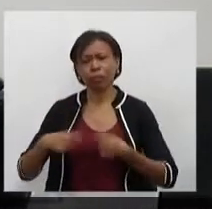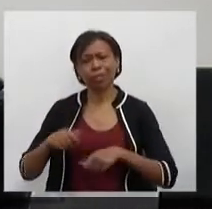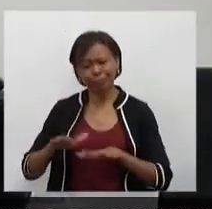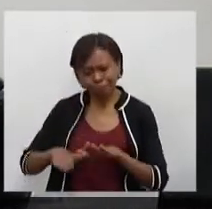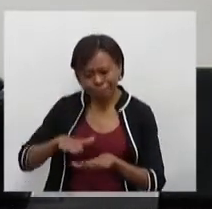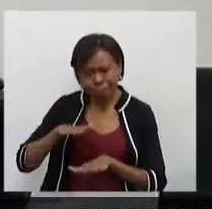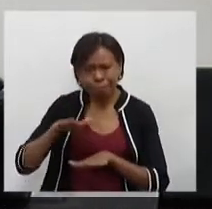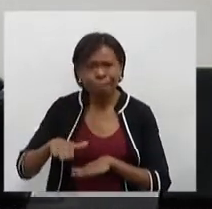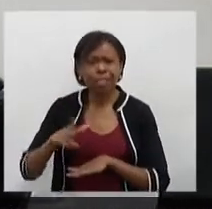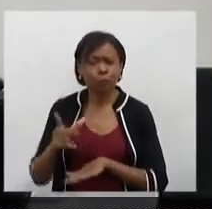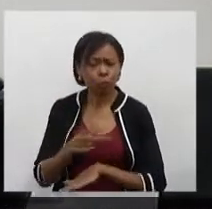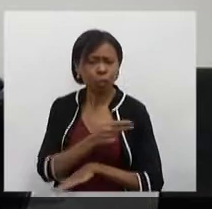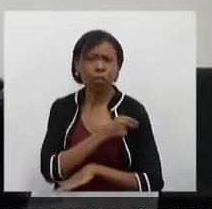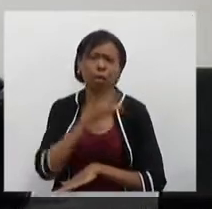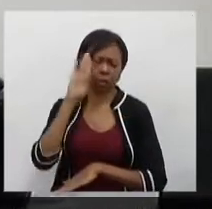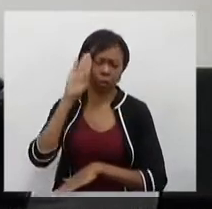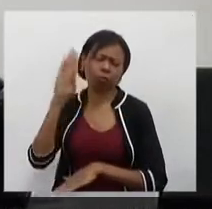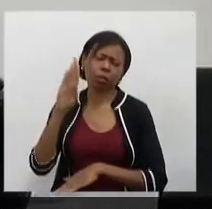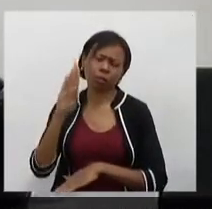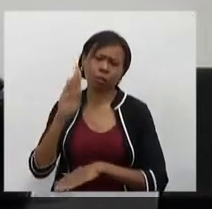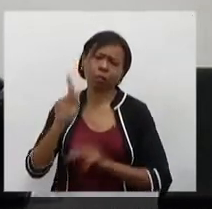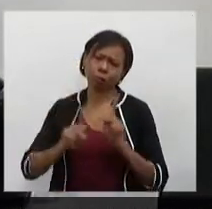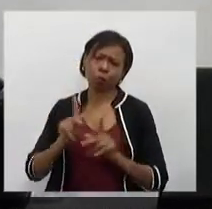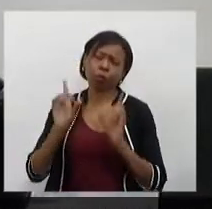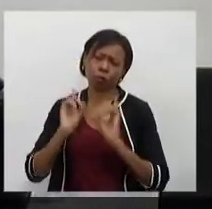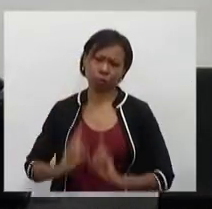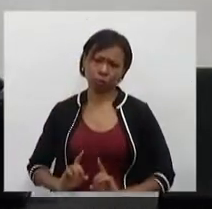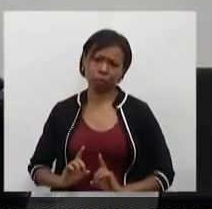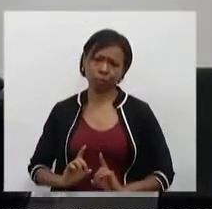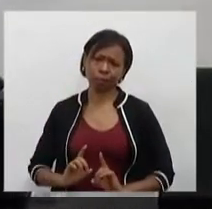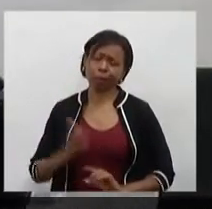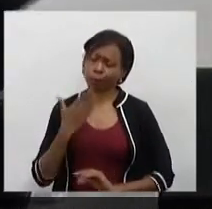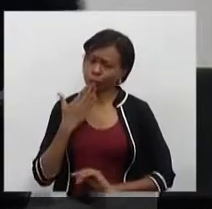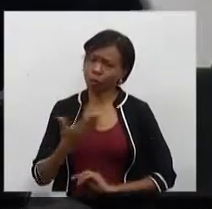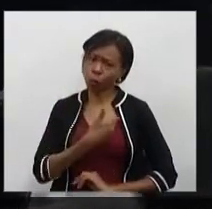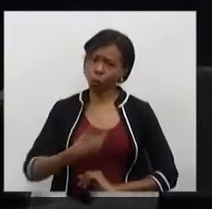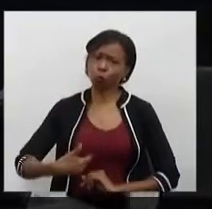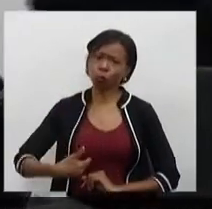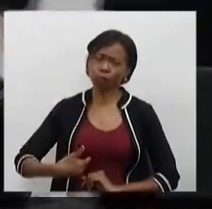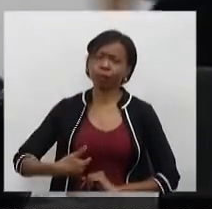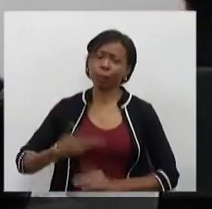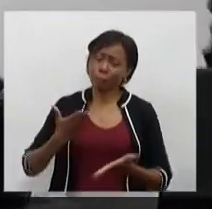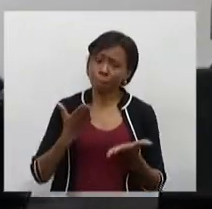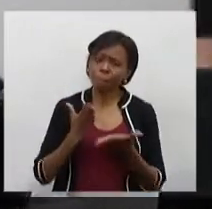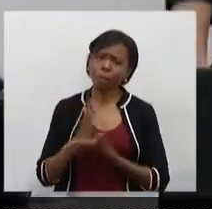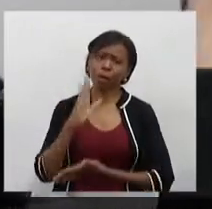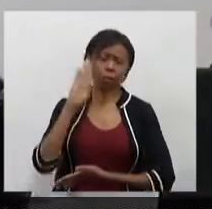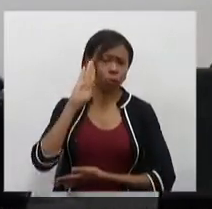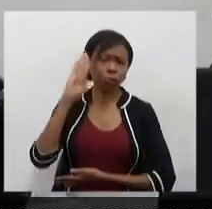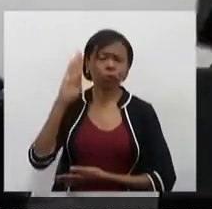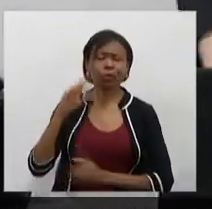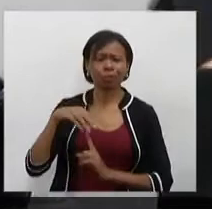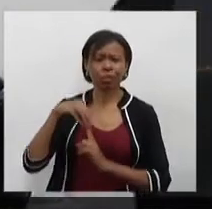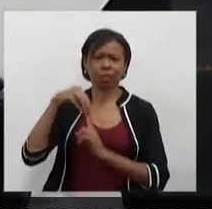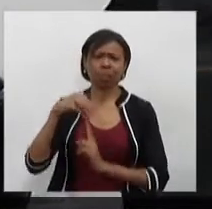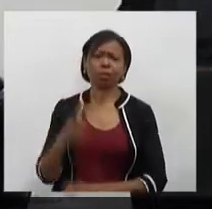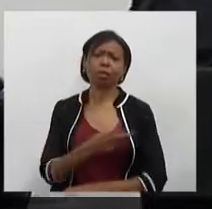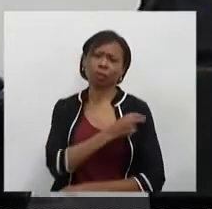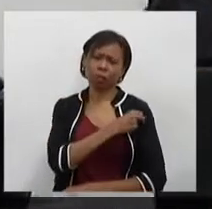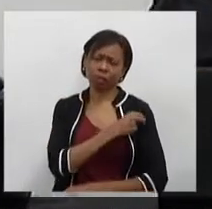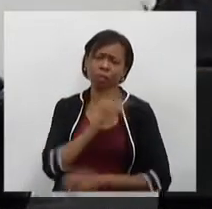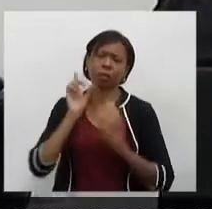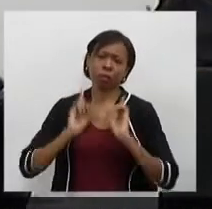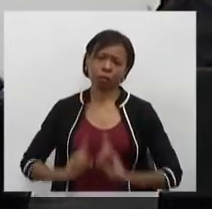não conseguirmos aí que o governo aprove a prioridade para todas as pessoas com deficiência, mas que a gente tenha um equilíbrio